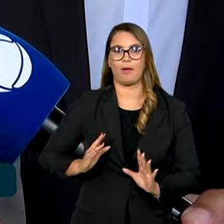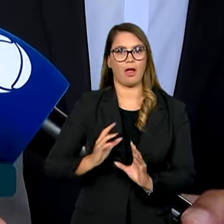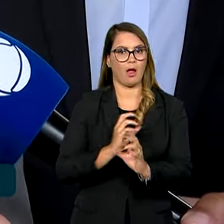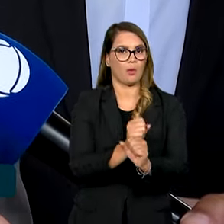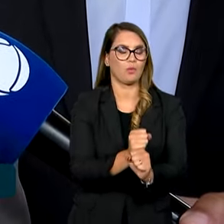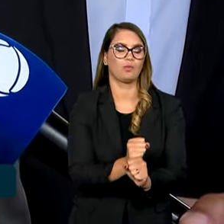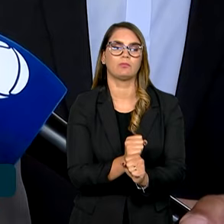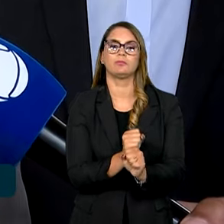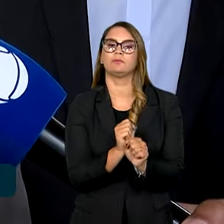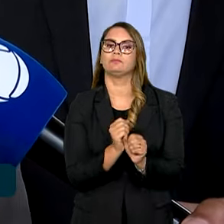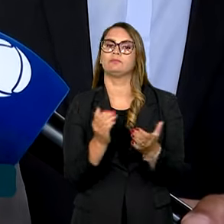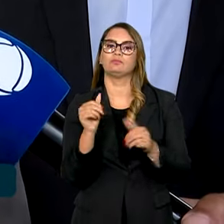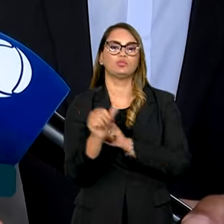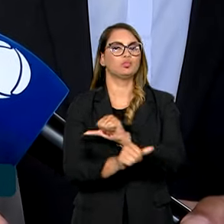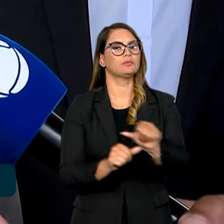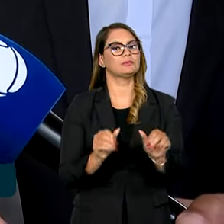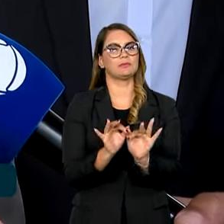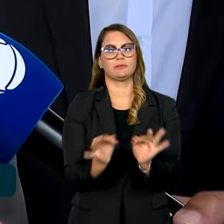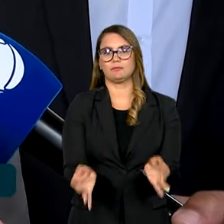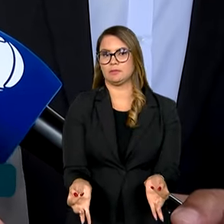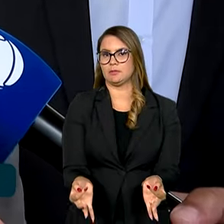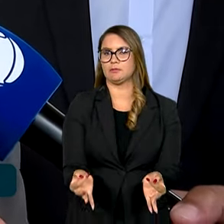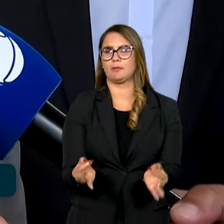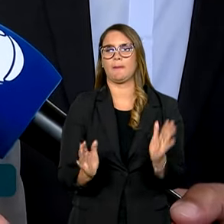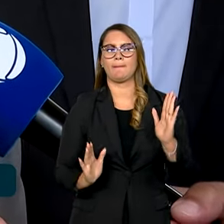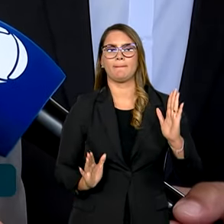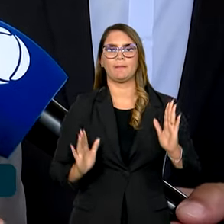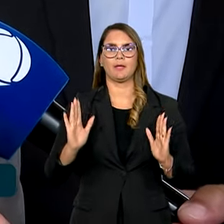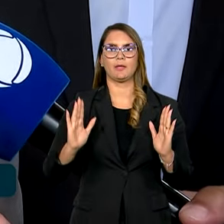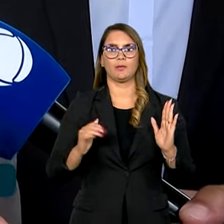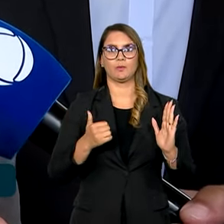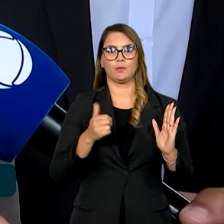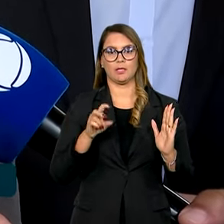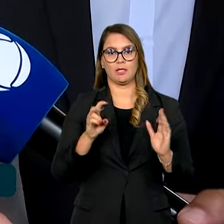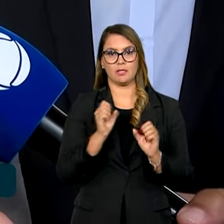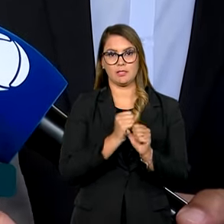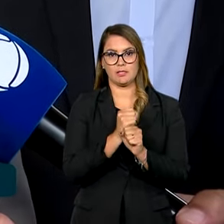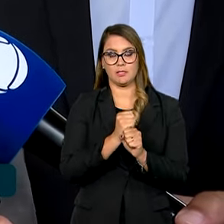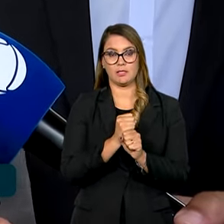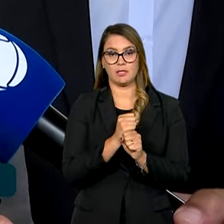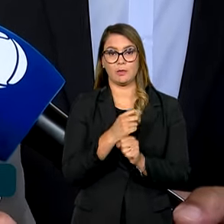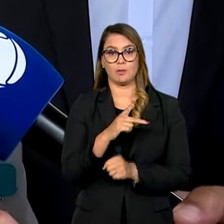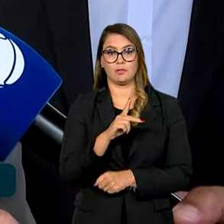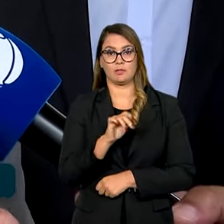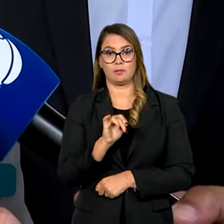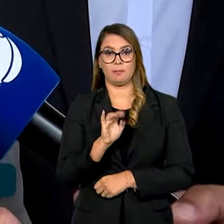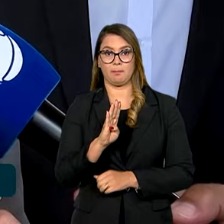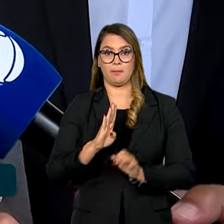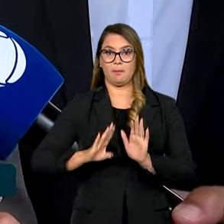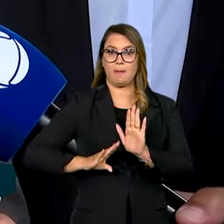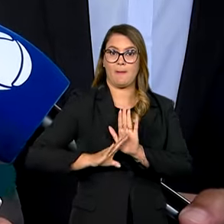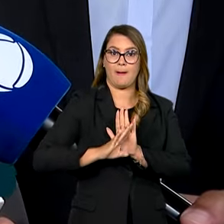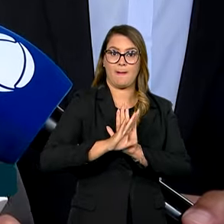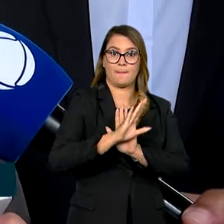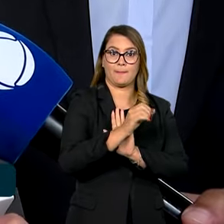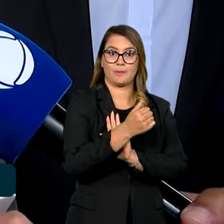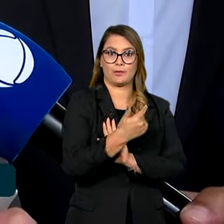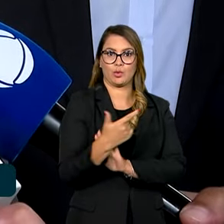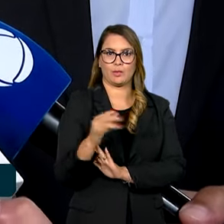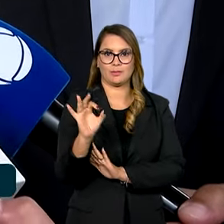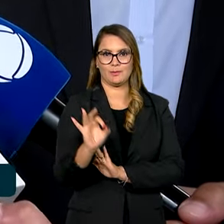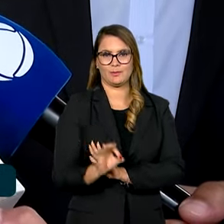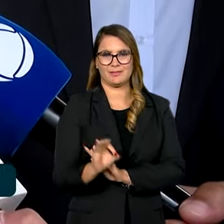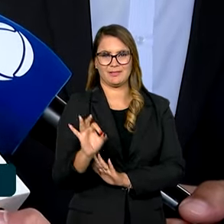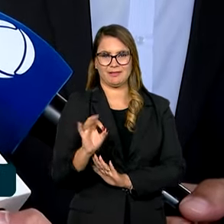cumulatividade, simplifica. Ela pode, em 15 anos, fazer o PIB crescer quase 12%. Essa faz a